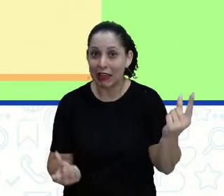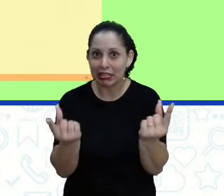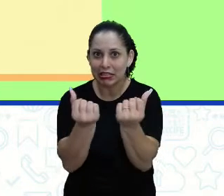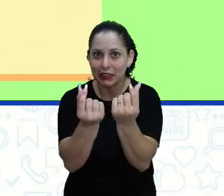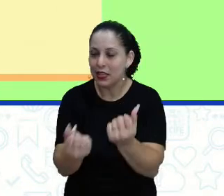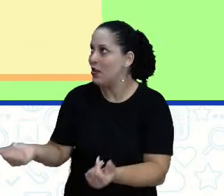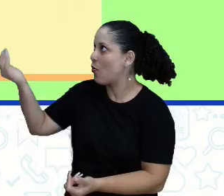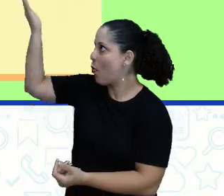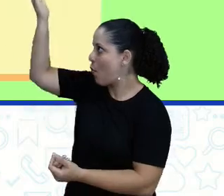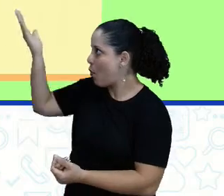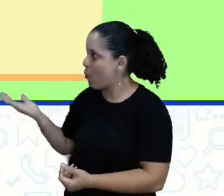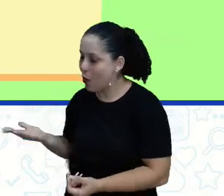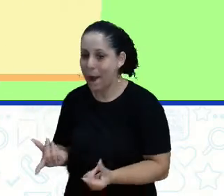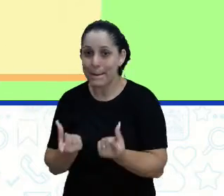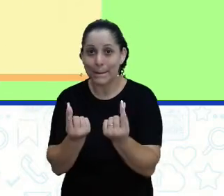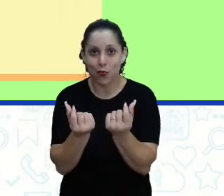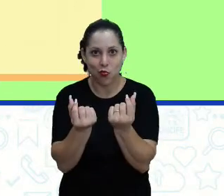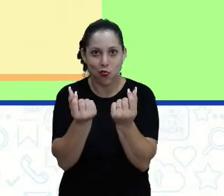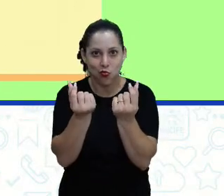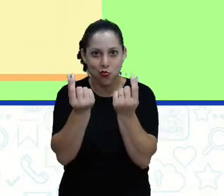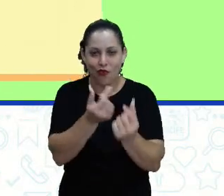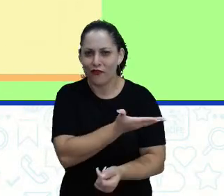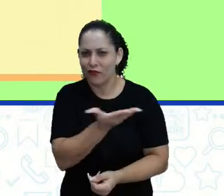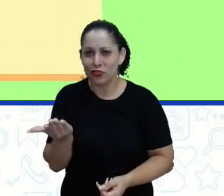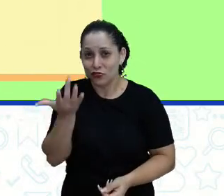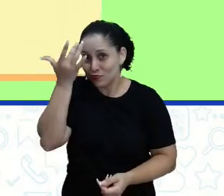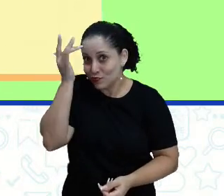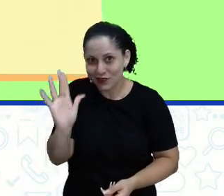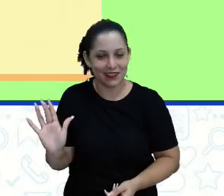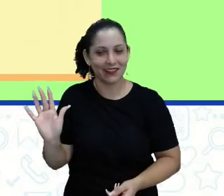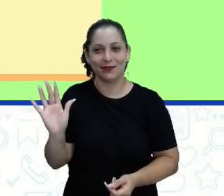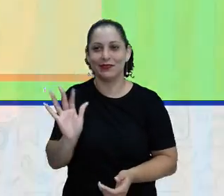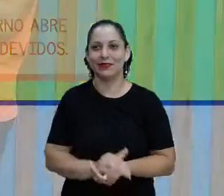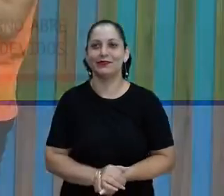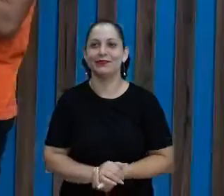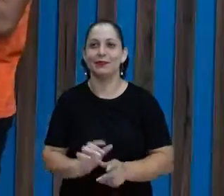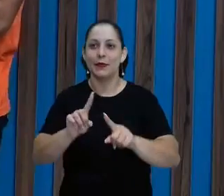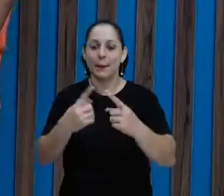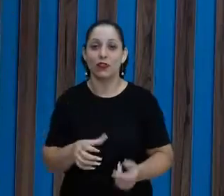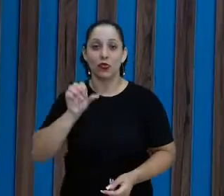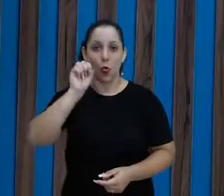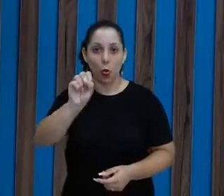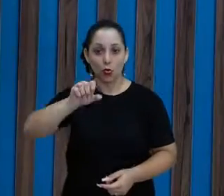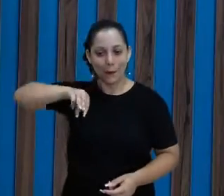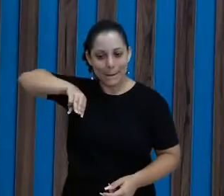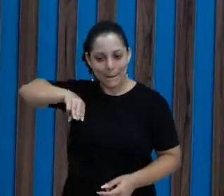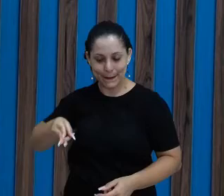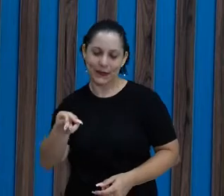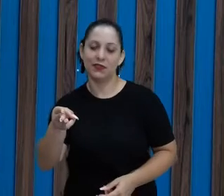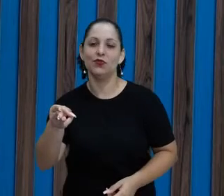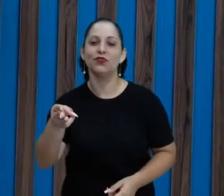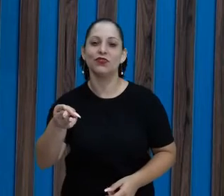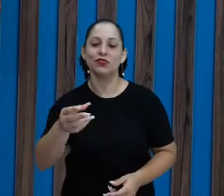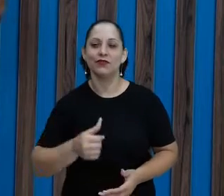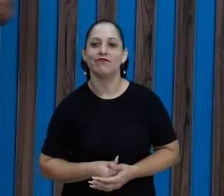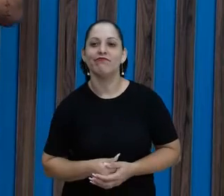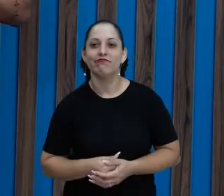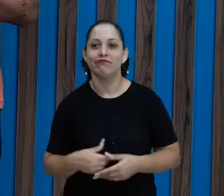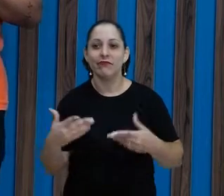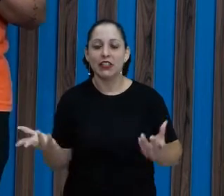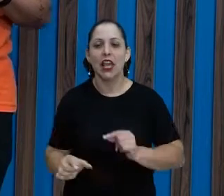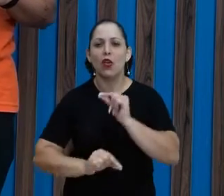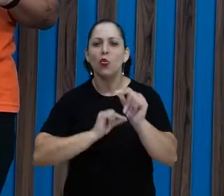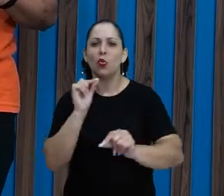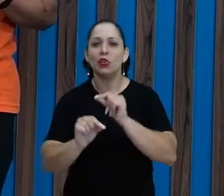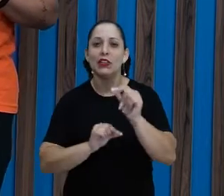envolvido? Eu acho que, se brincar, vocês nem fazem tanta noção assim, né? Mas tem uma palavra aí muito importante que é essa questão da